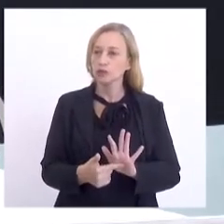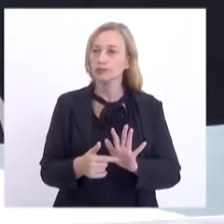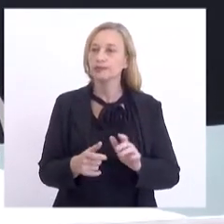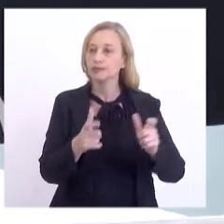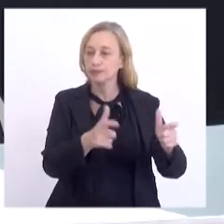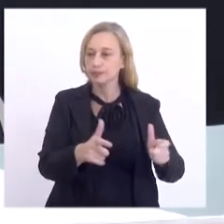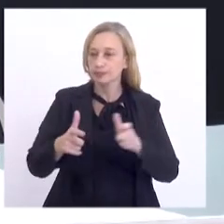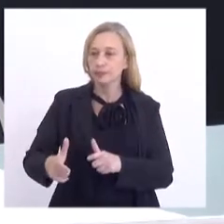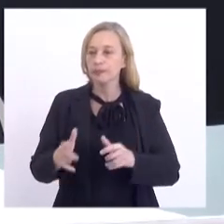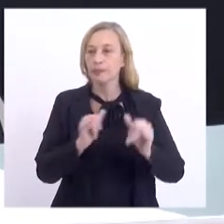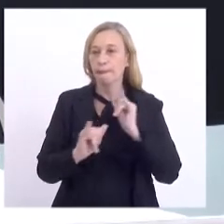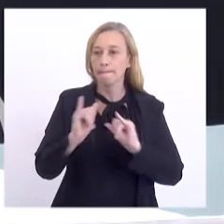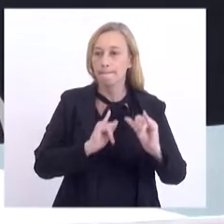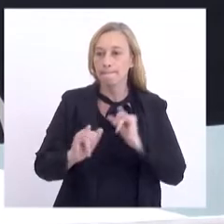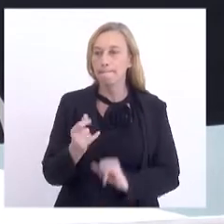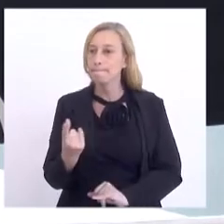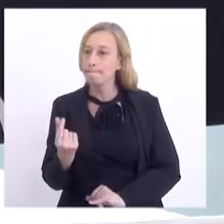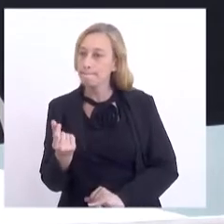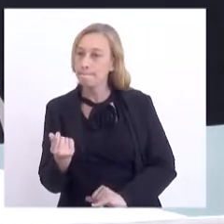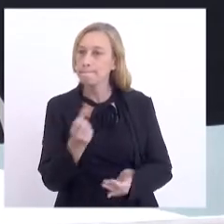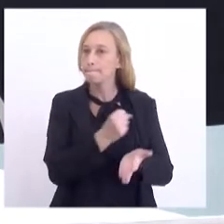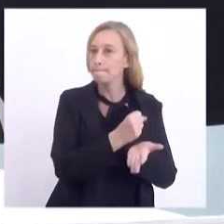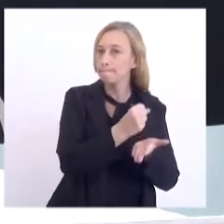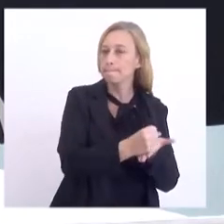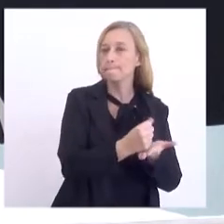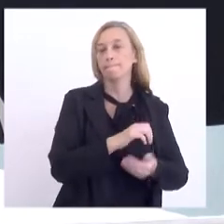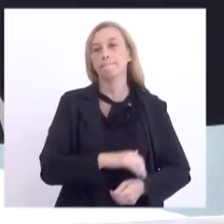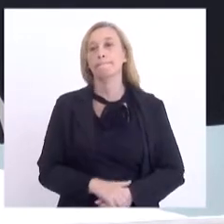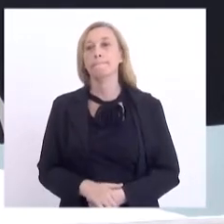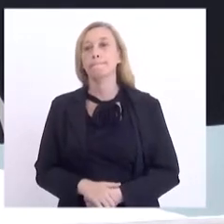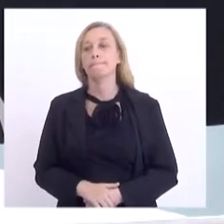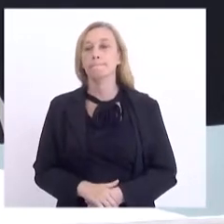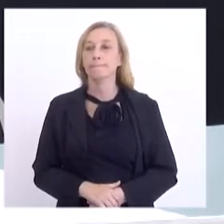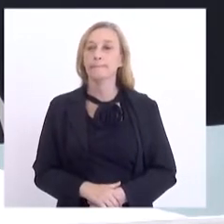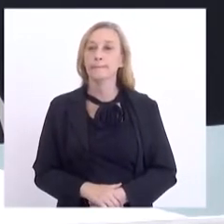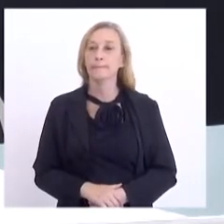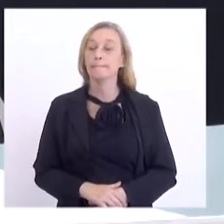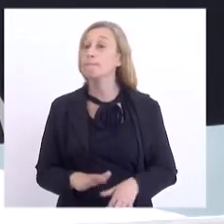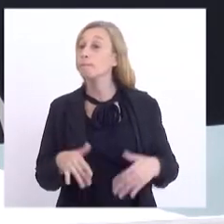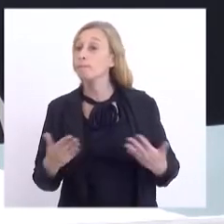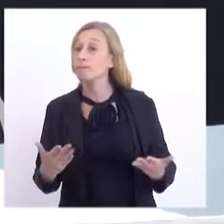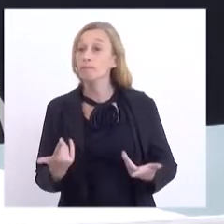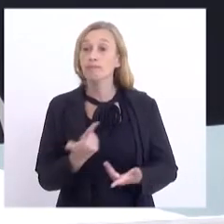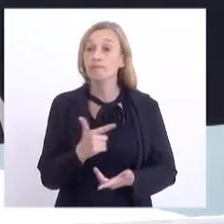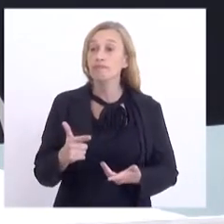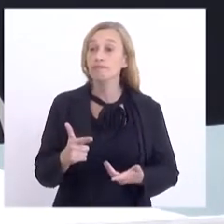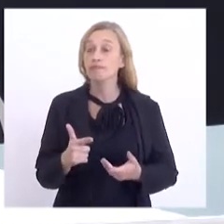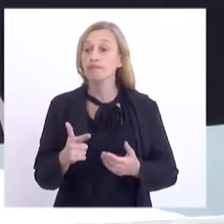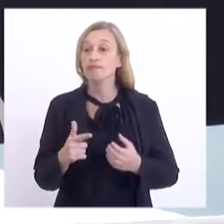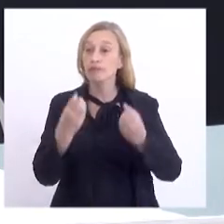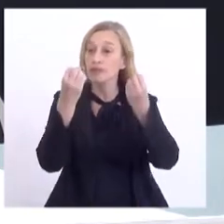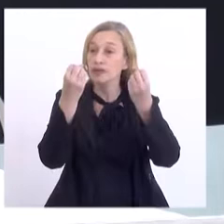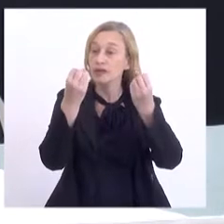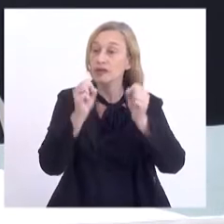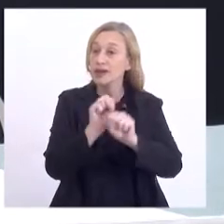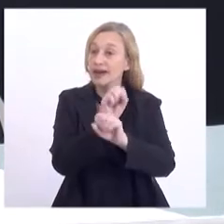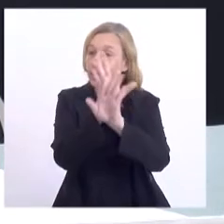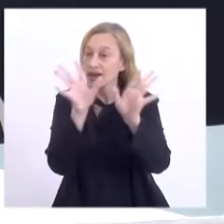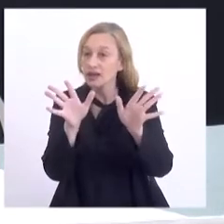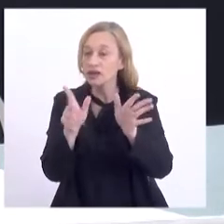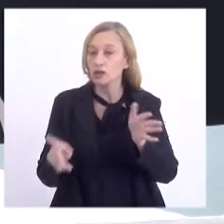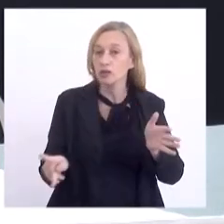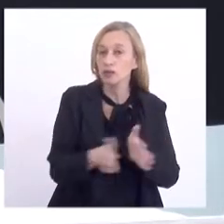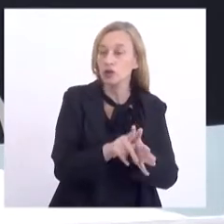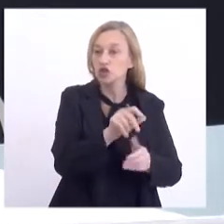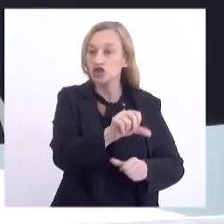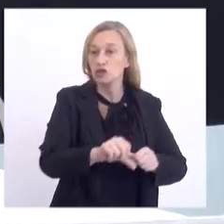tem informações valores dos contratos a quando não têm uma aba de Transparência quando o projeto ele